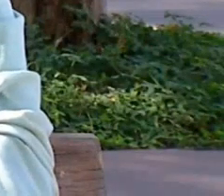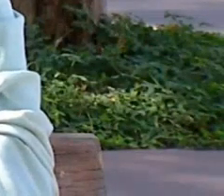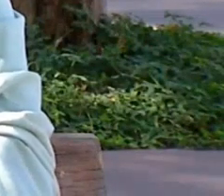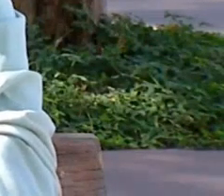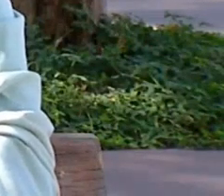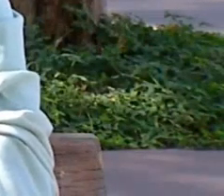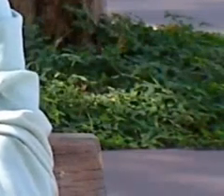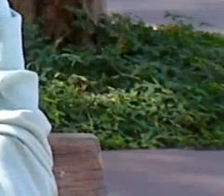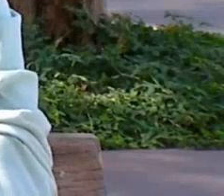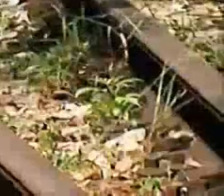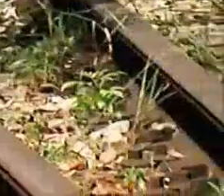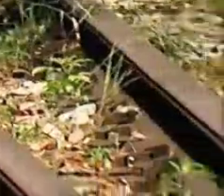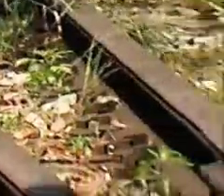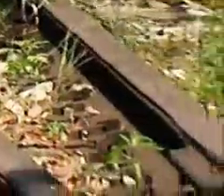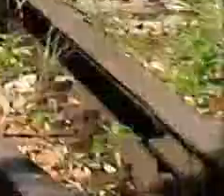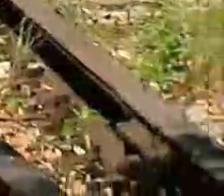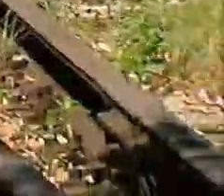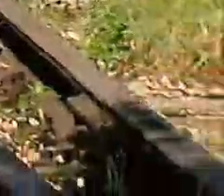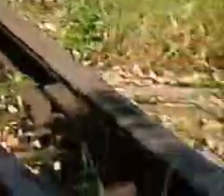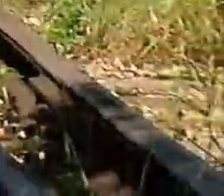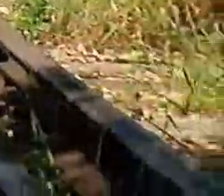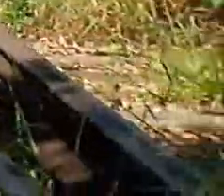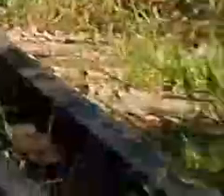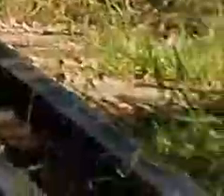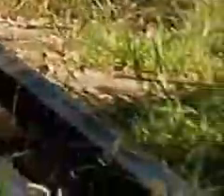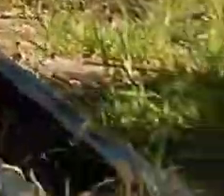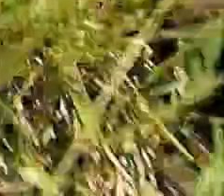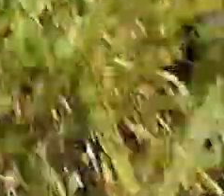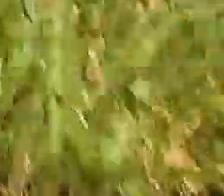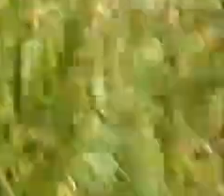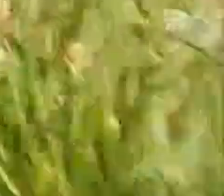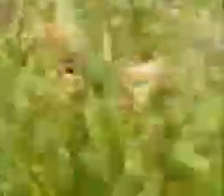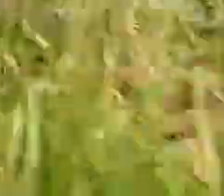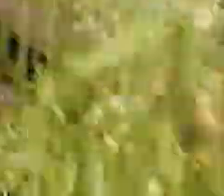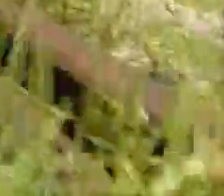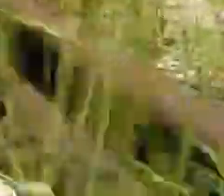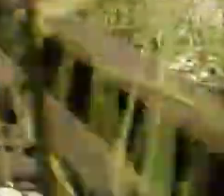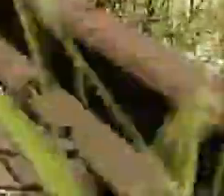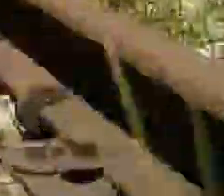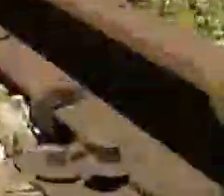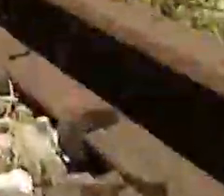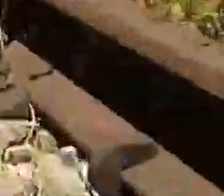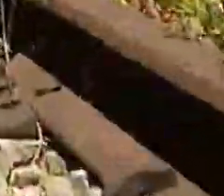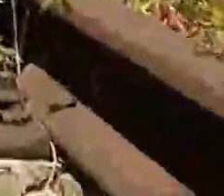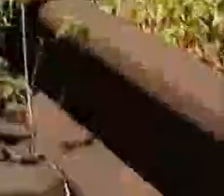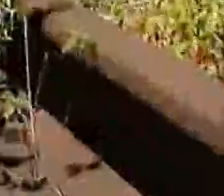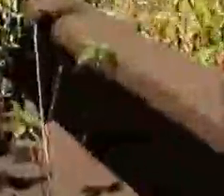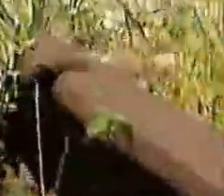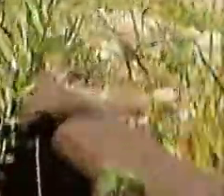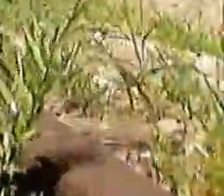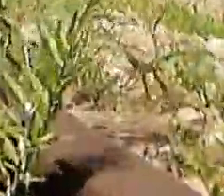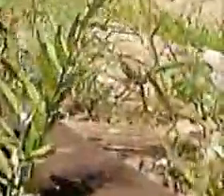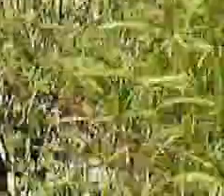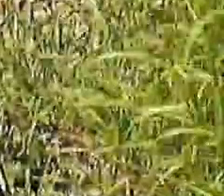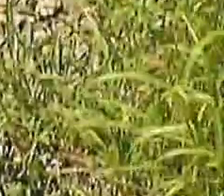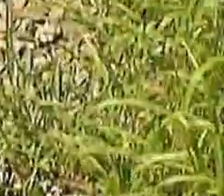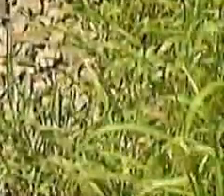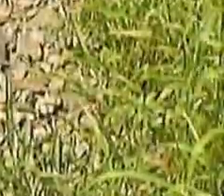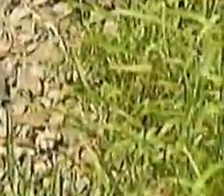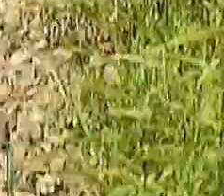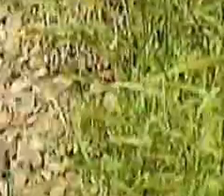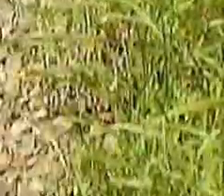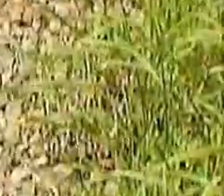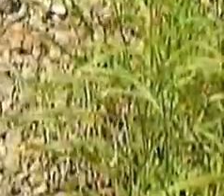foram infrutíferas o dinheiro existe a demanda existe as condições estão aí mas isso tem que ser coordenado